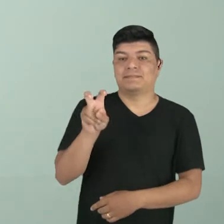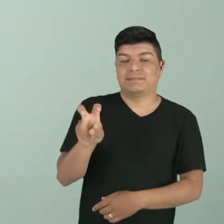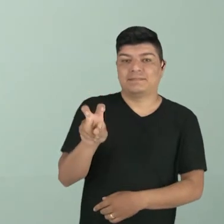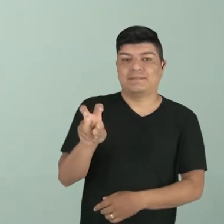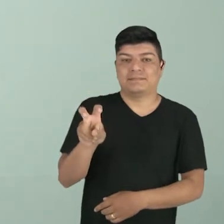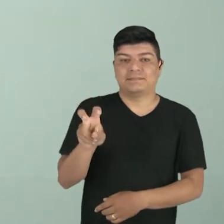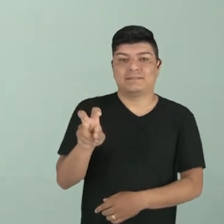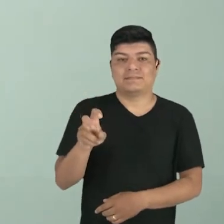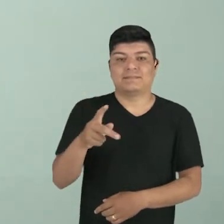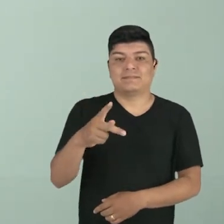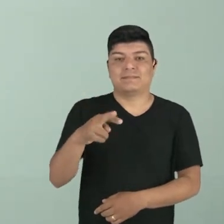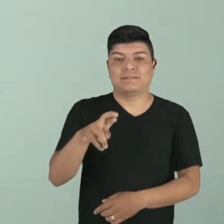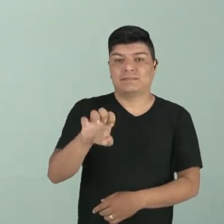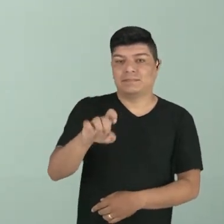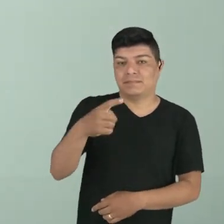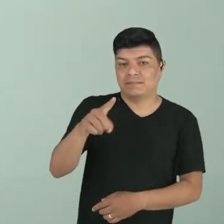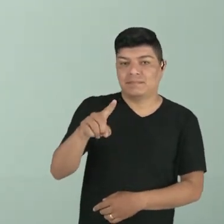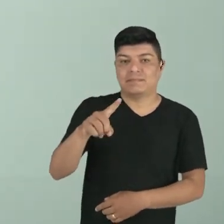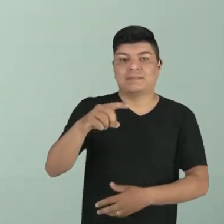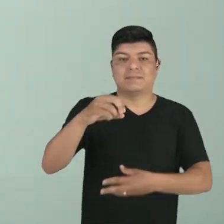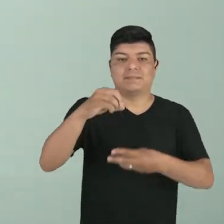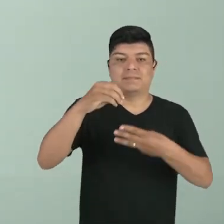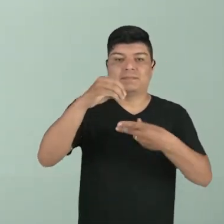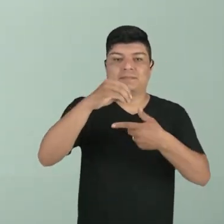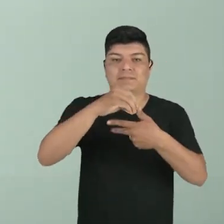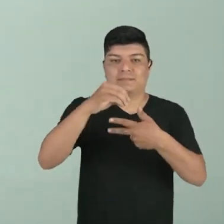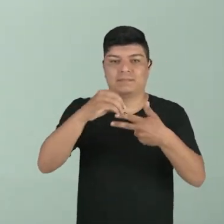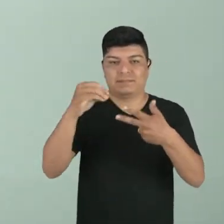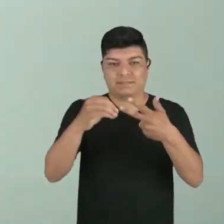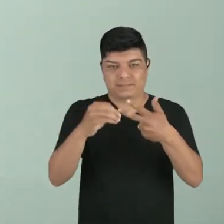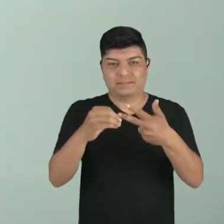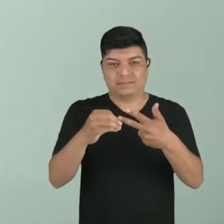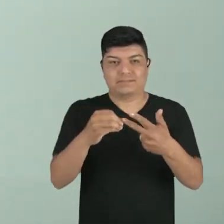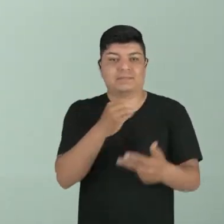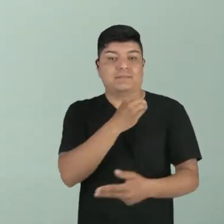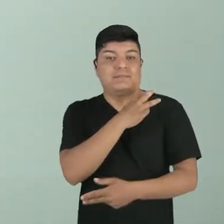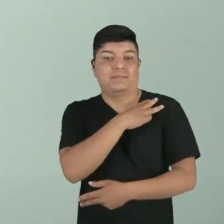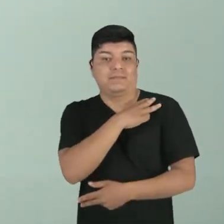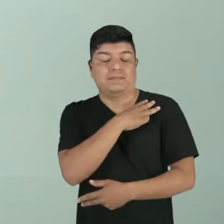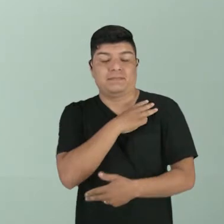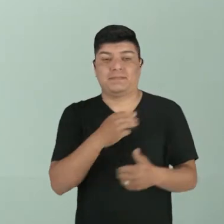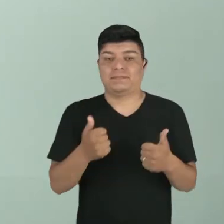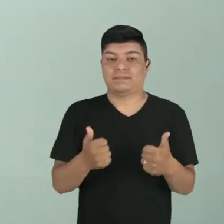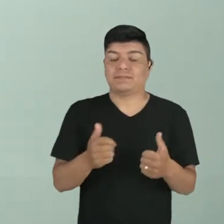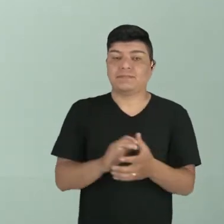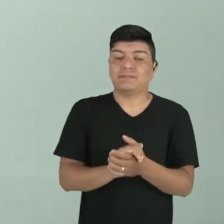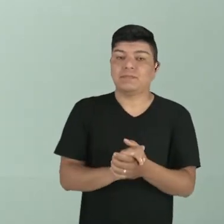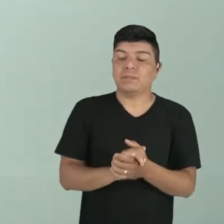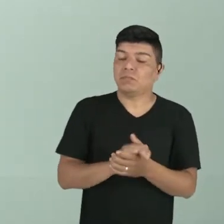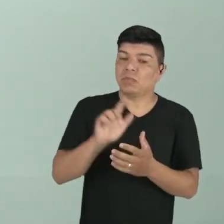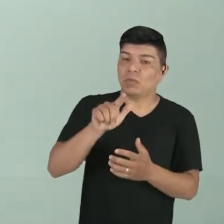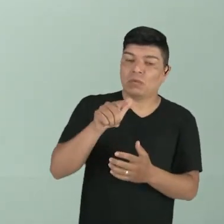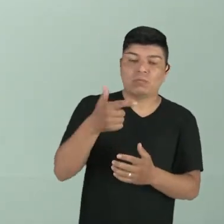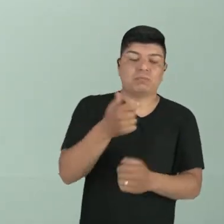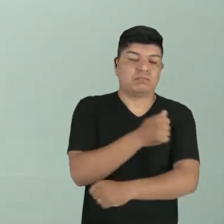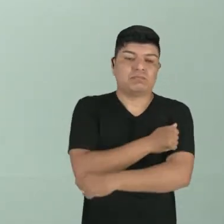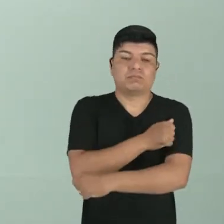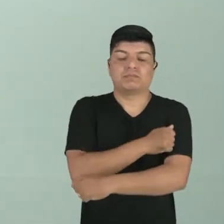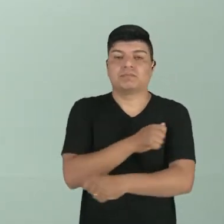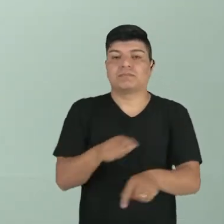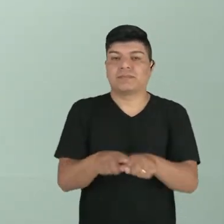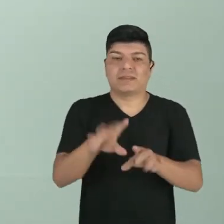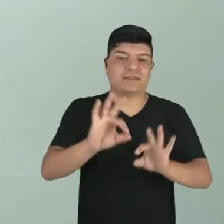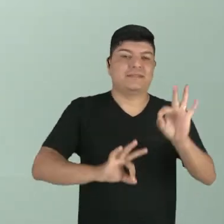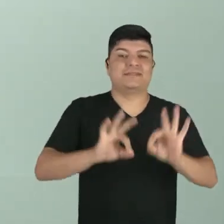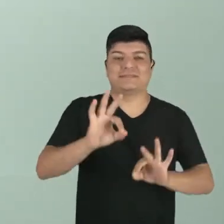sobre o pré-enem tá é só olhar direcionado aos alunos da 3ª série do Ensino Médio né ou qualquer outro aluno que